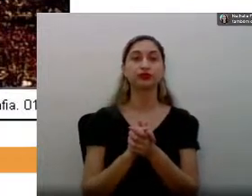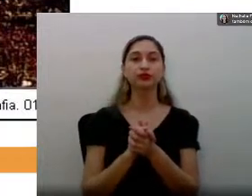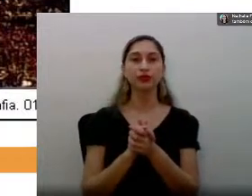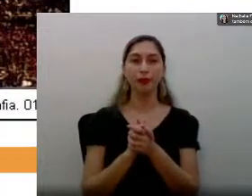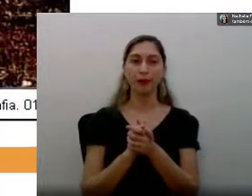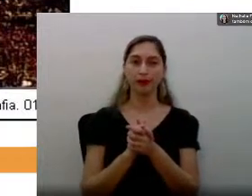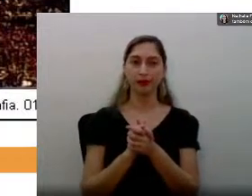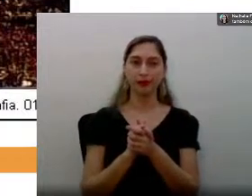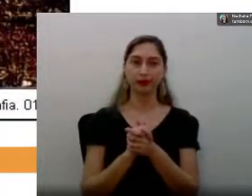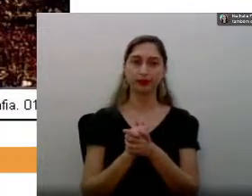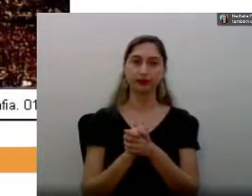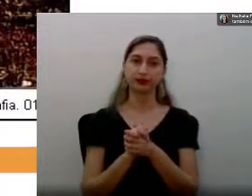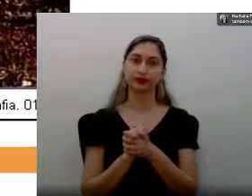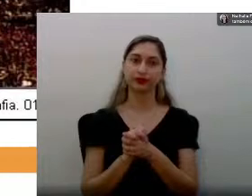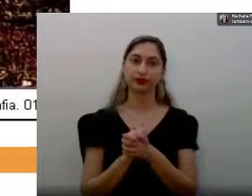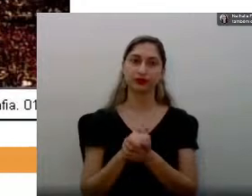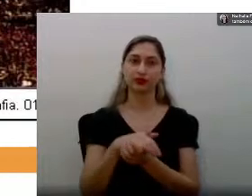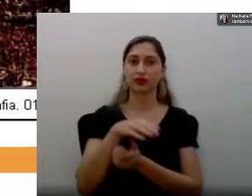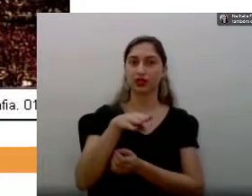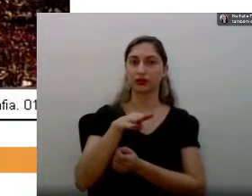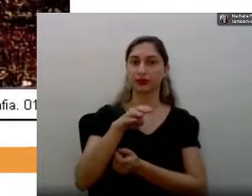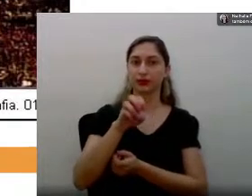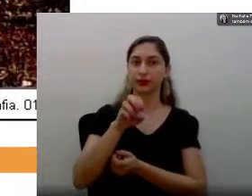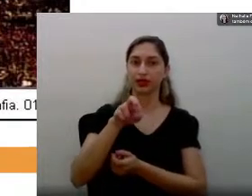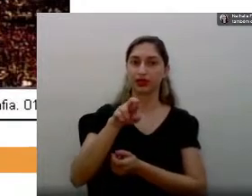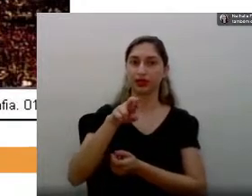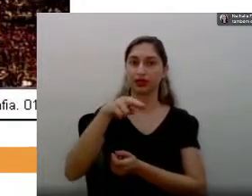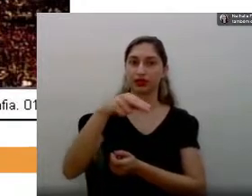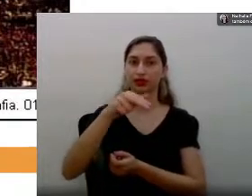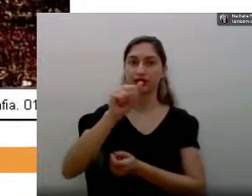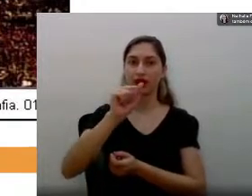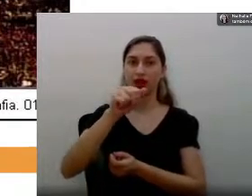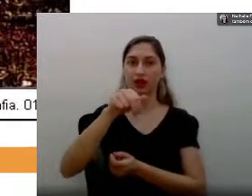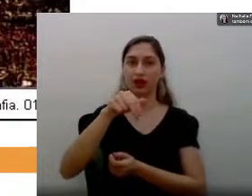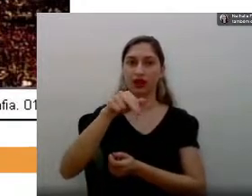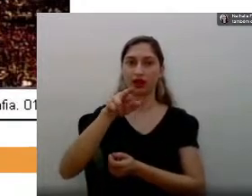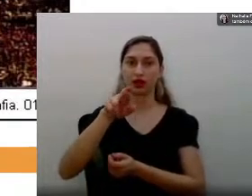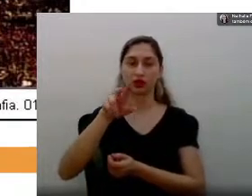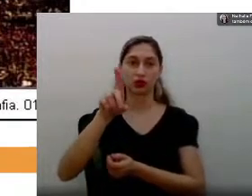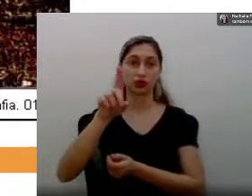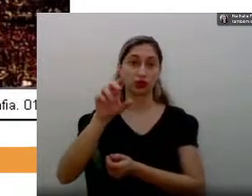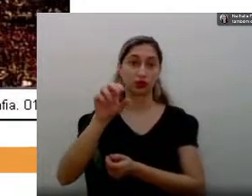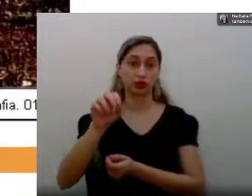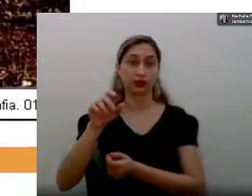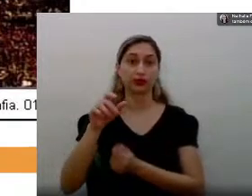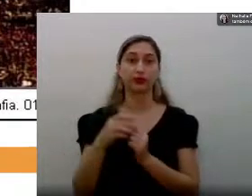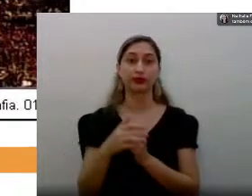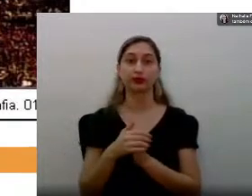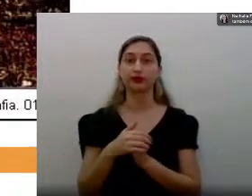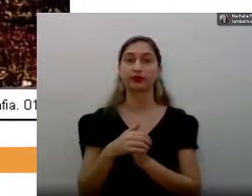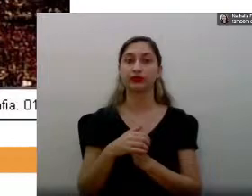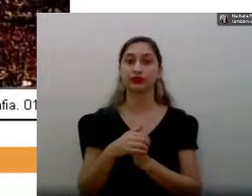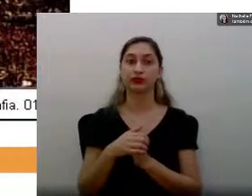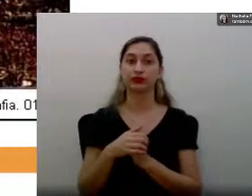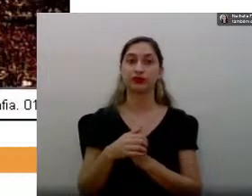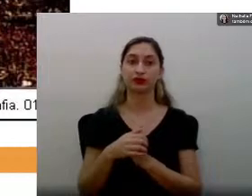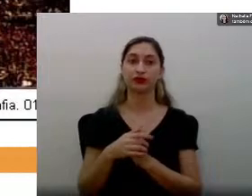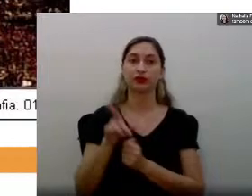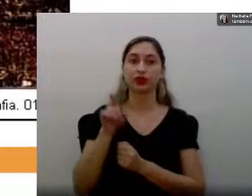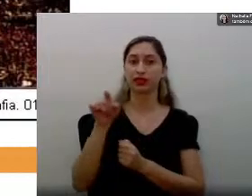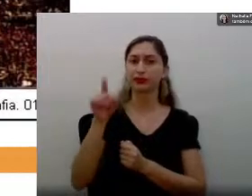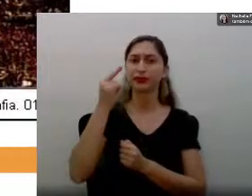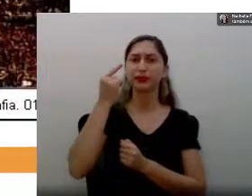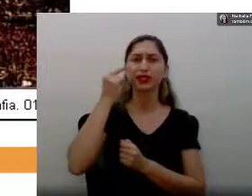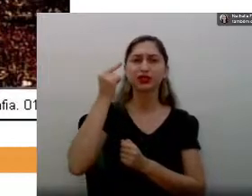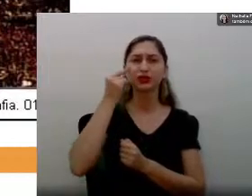Bernardo Riddle nós já frente do céu lá na do séria né ele já ele e ele pensou